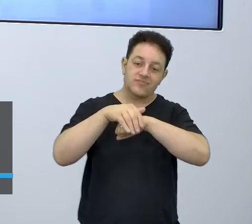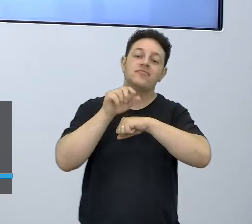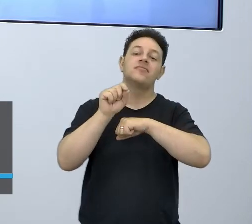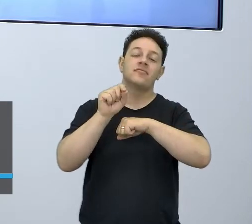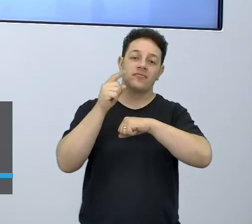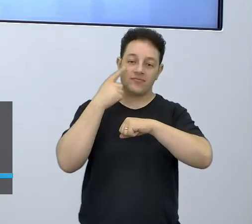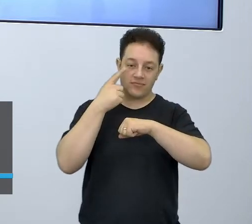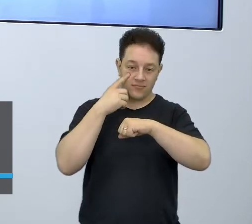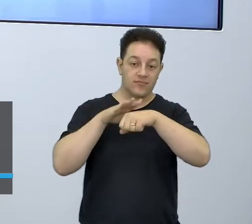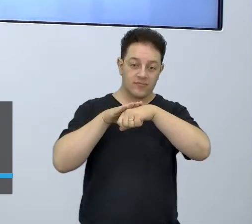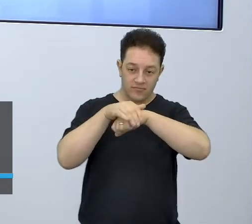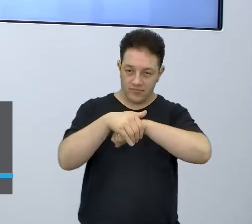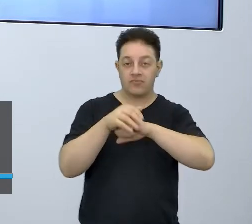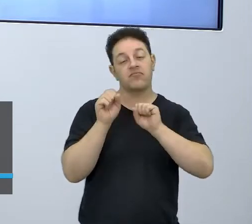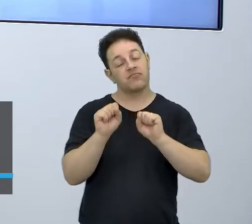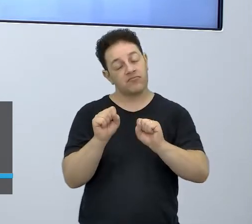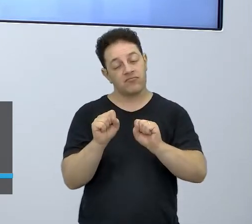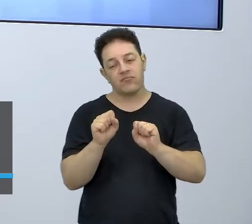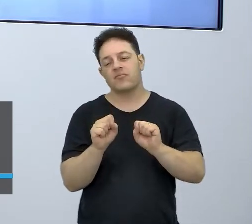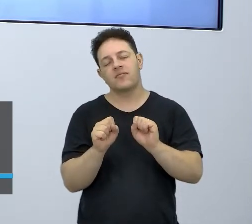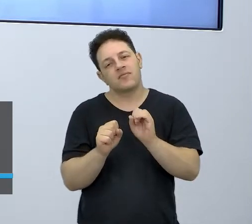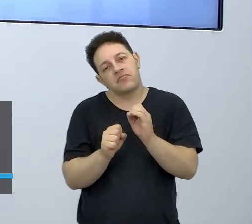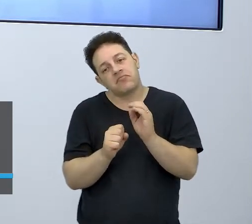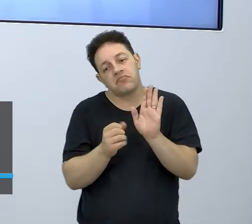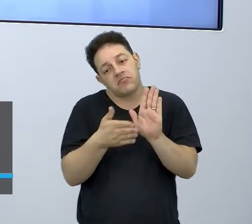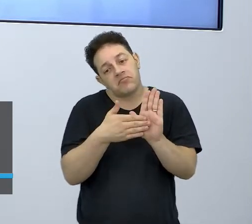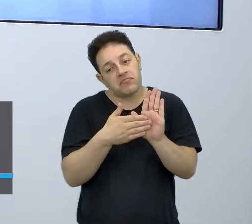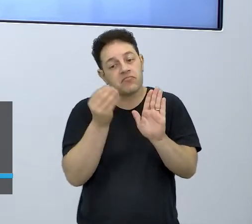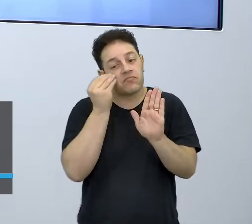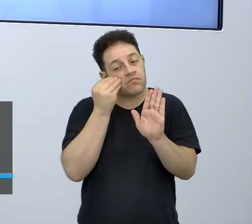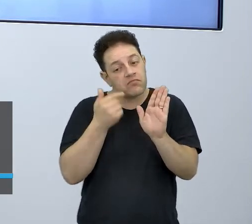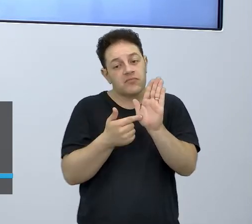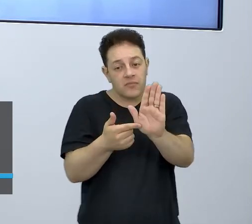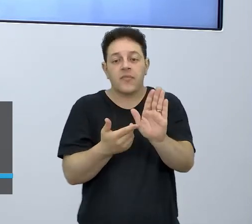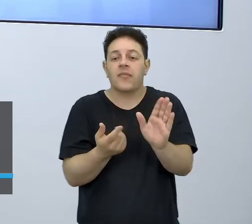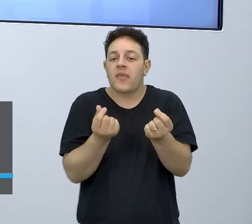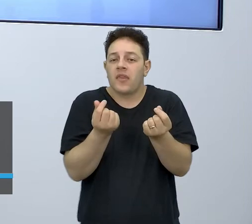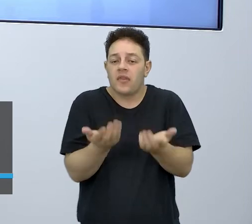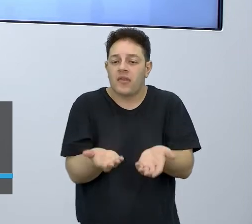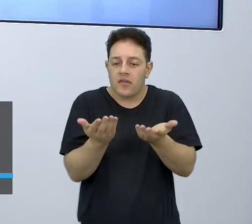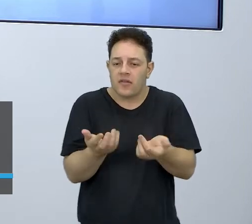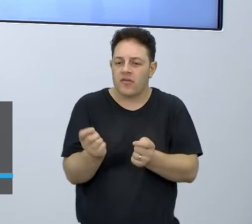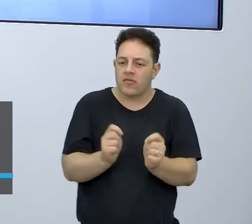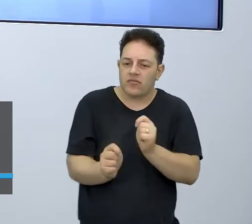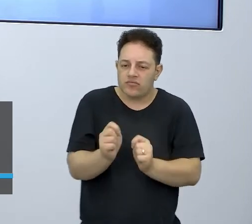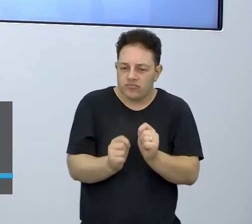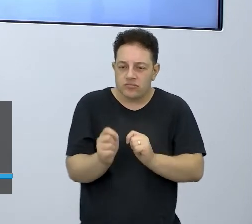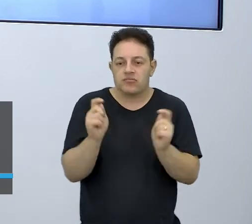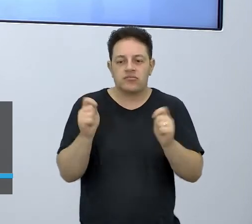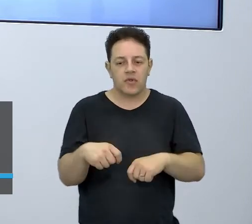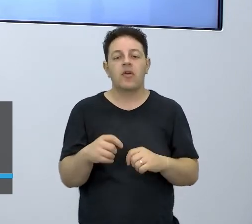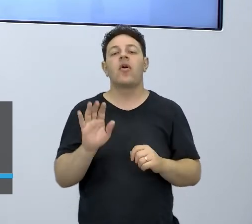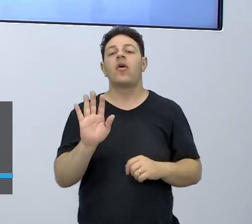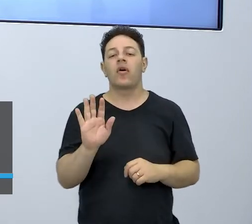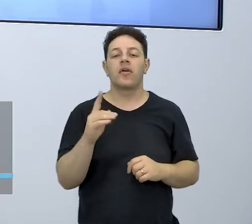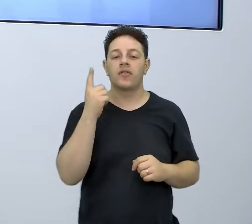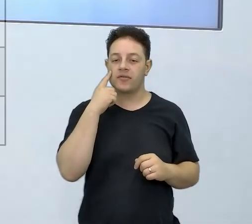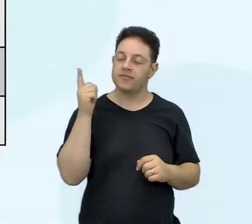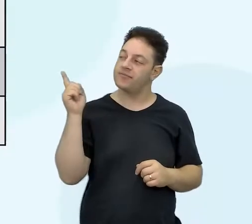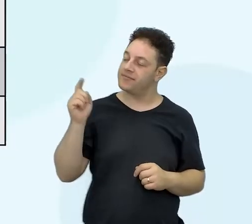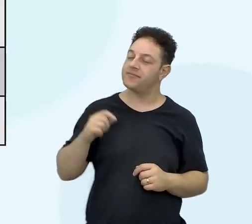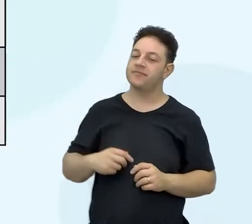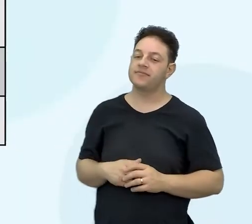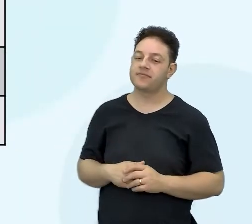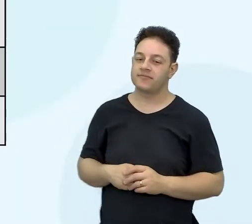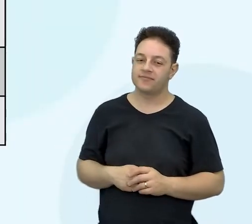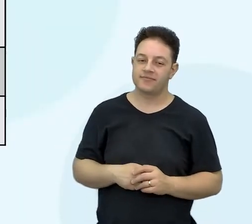proposta, talvez a mais leve de todas, né? E que não envolve tanta mobilização, assim está aparecendo na tela para